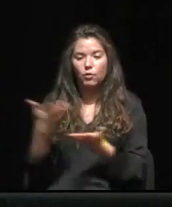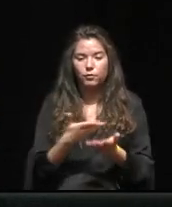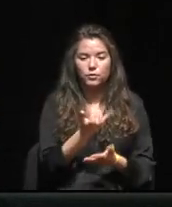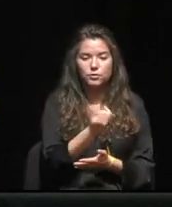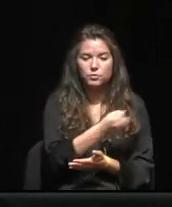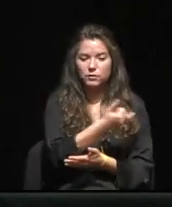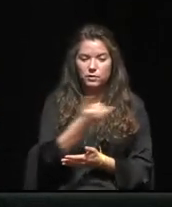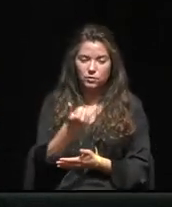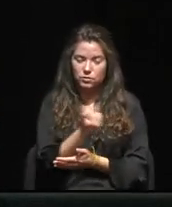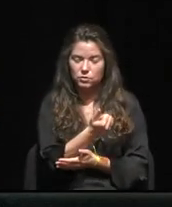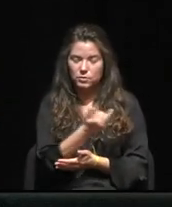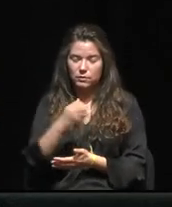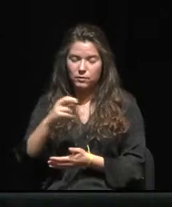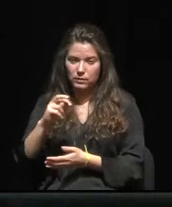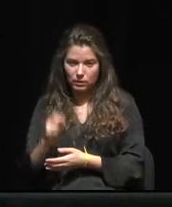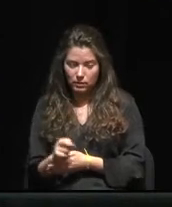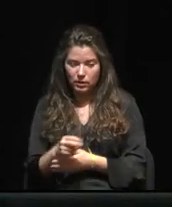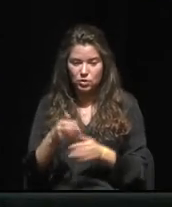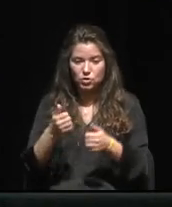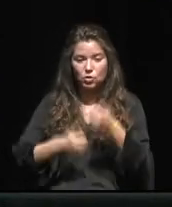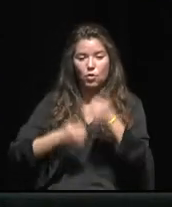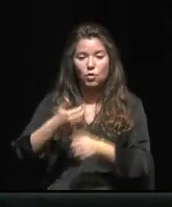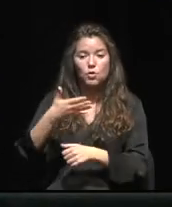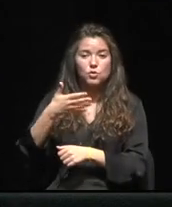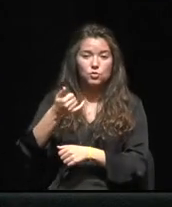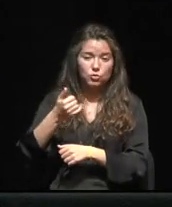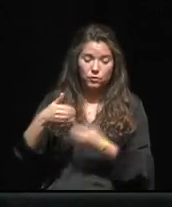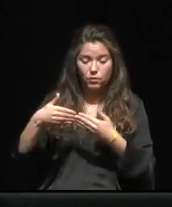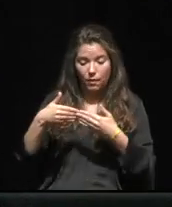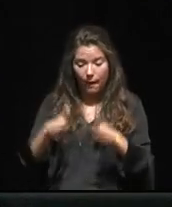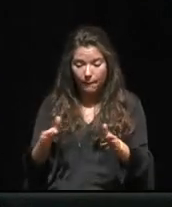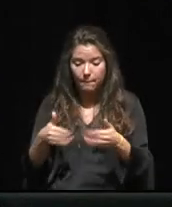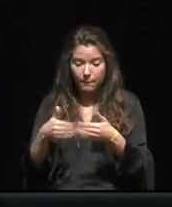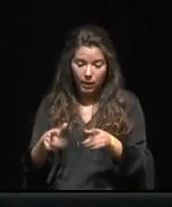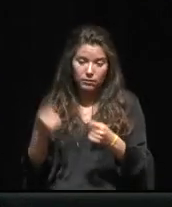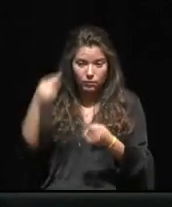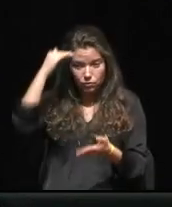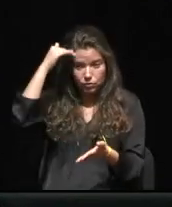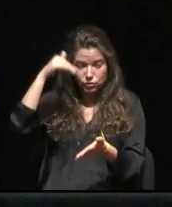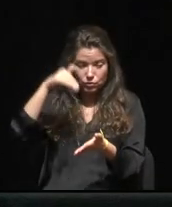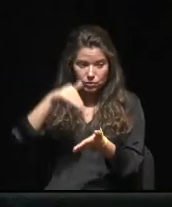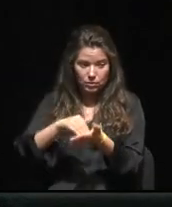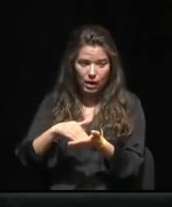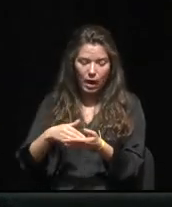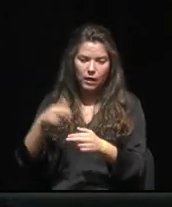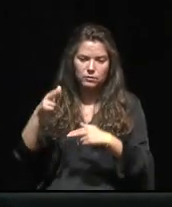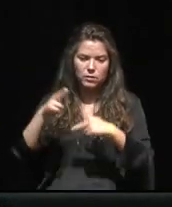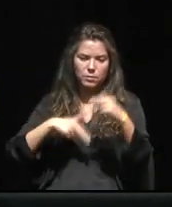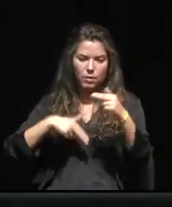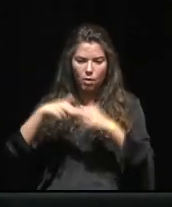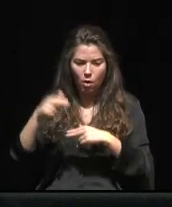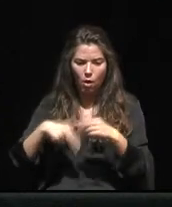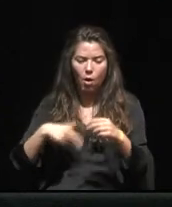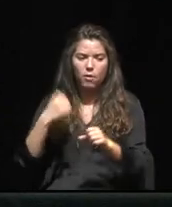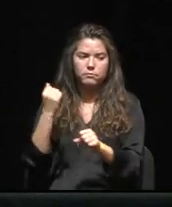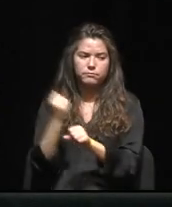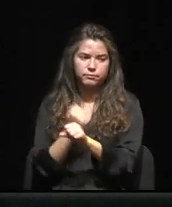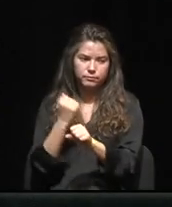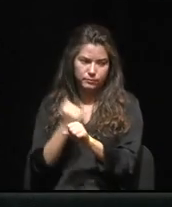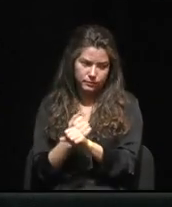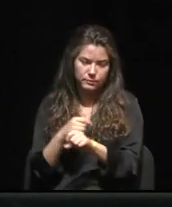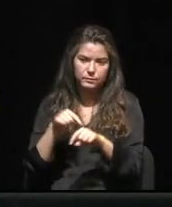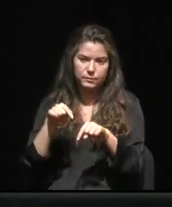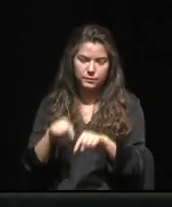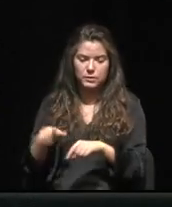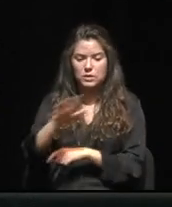2022 e 2023 para 12 concursos públicos foram abertos teve como resultado e para obras na áreas e para intervenções e